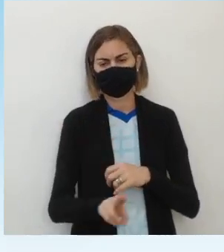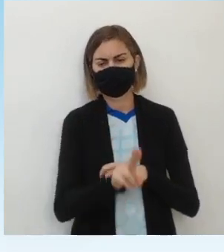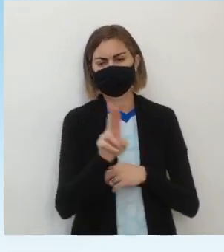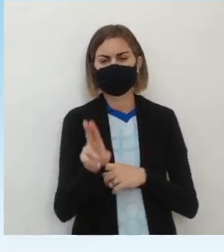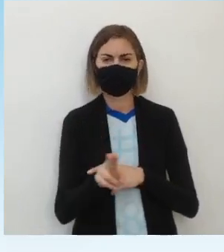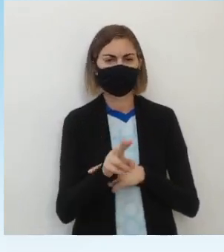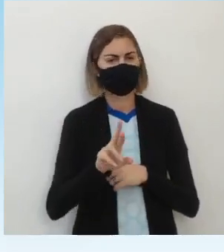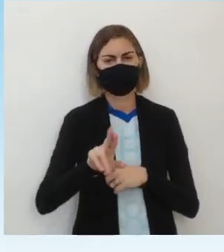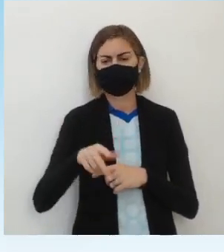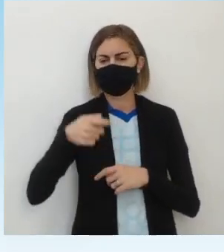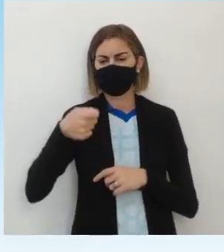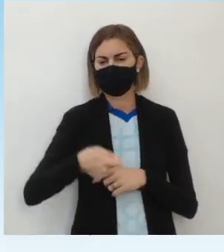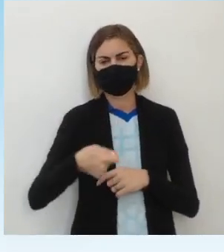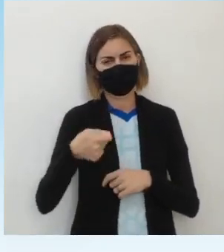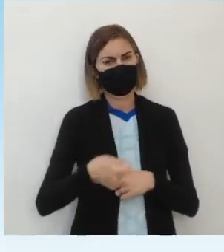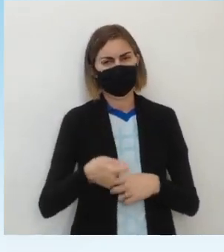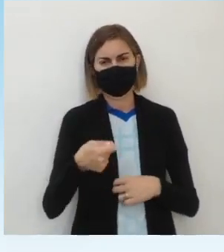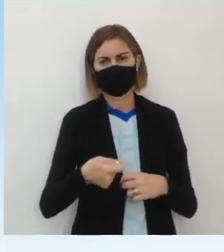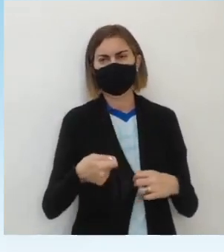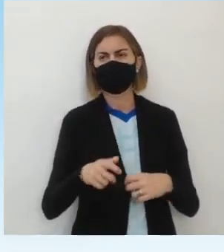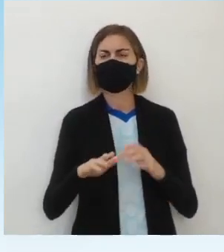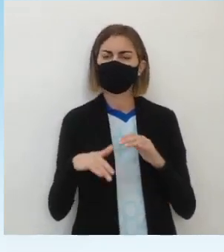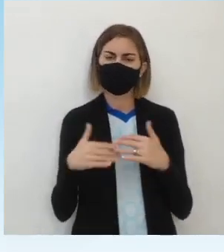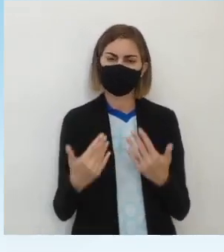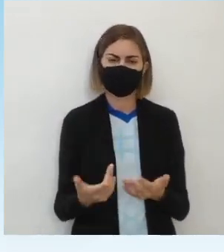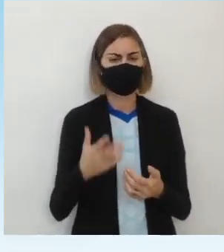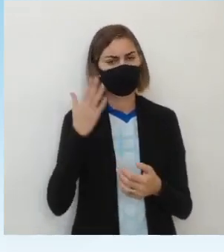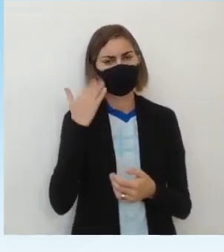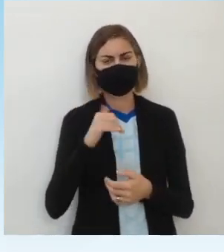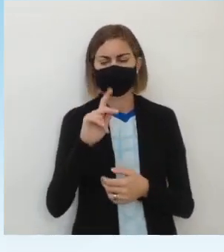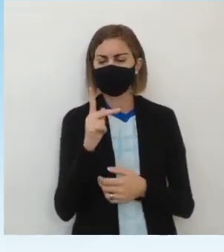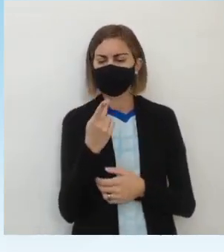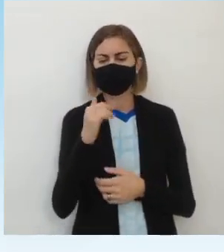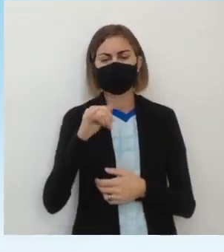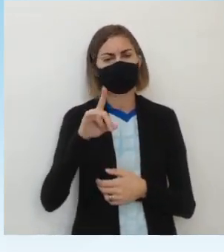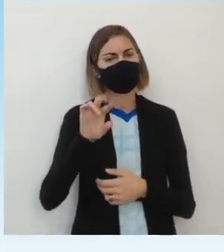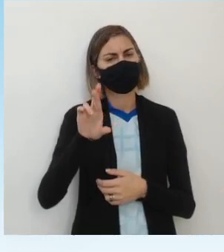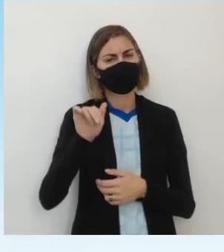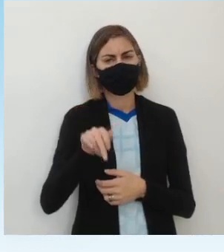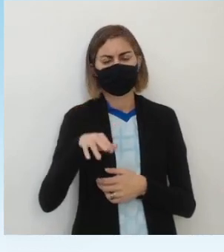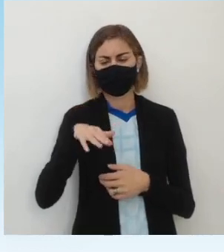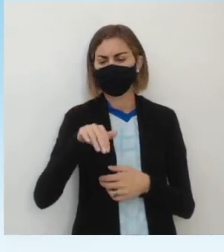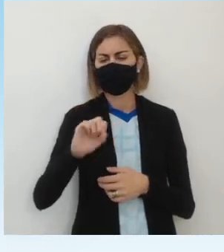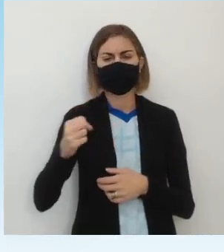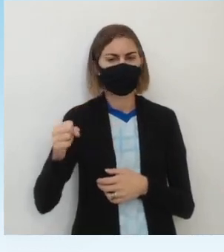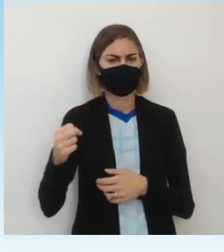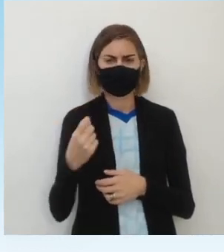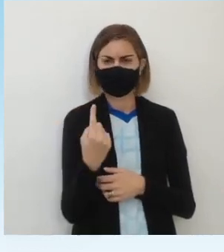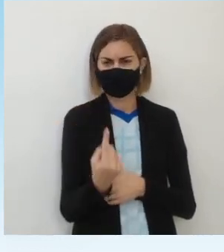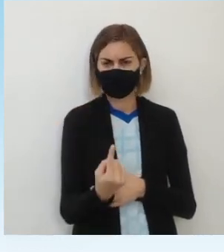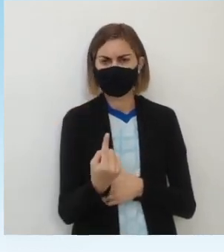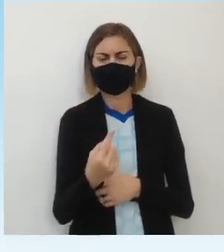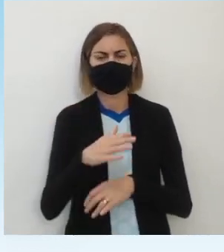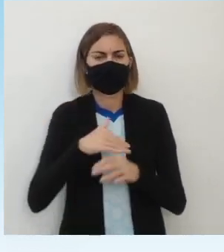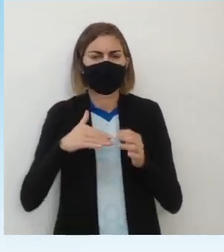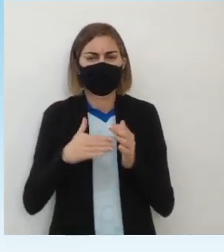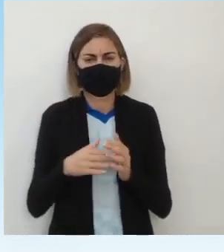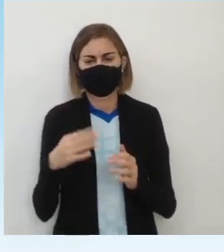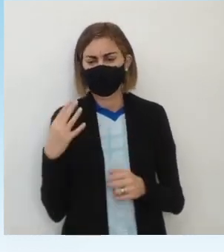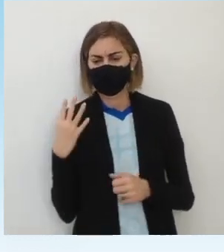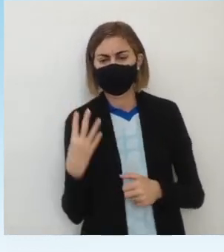mas não é obrigado, tá certo? Então, eu sei que o hidrogênio tem massa 1, e eu tenho um total de